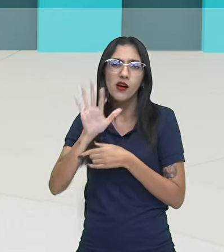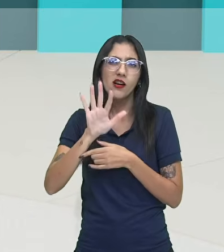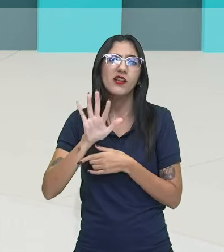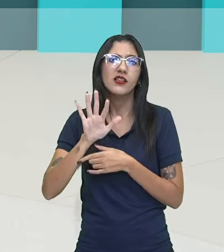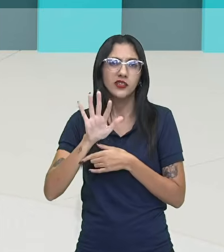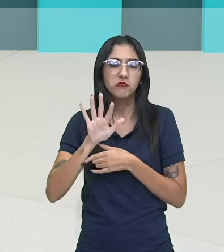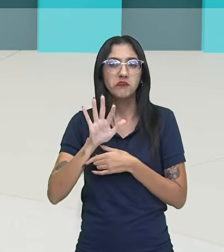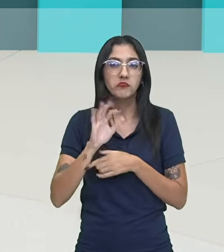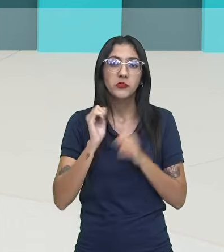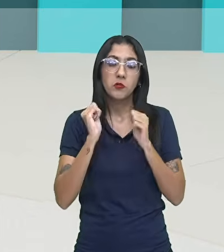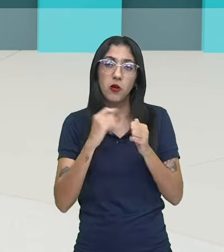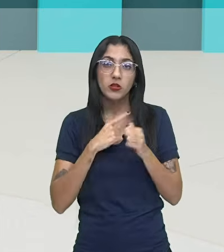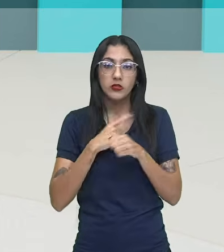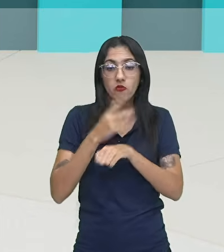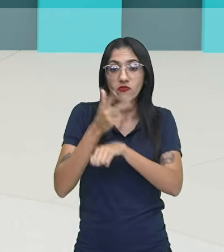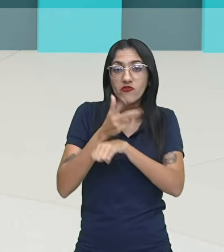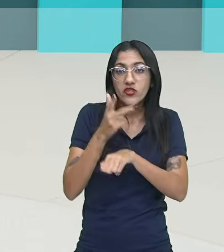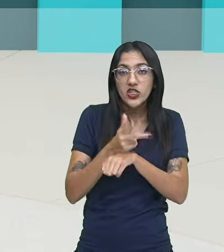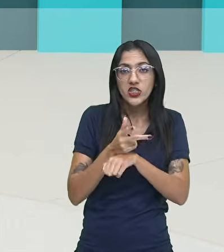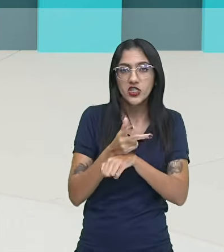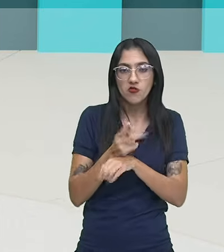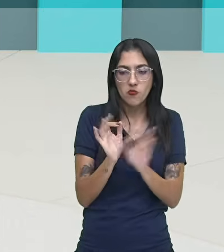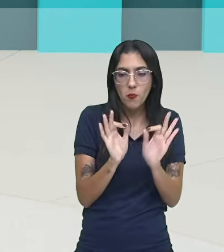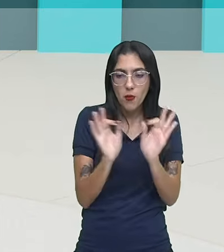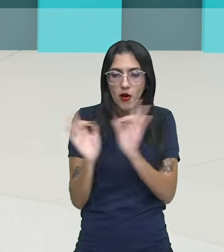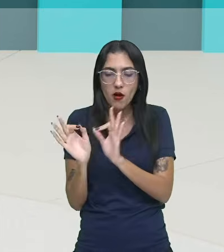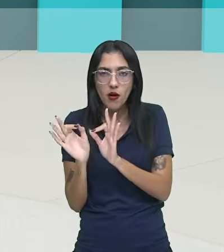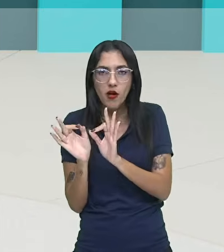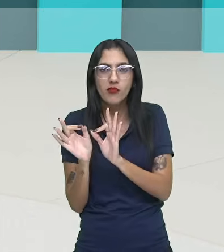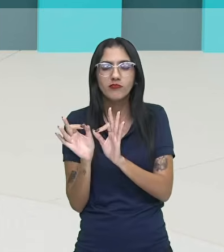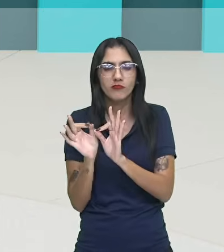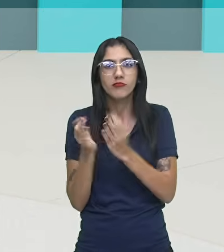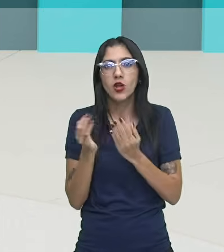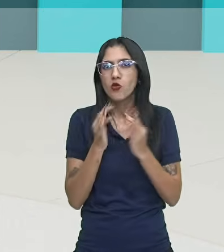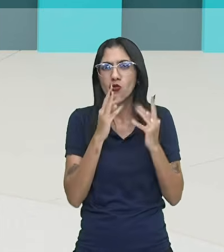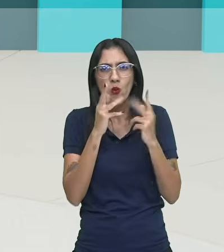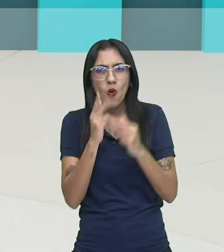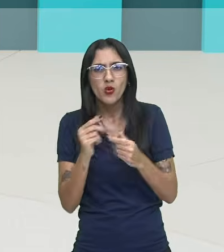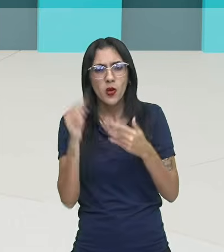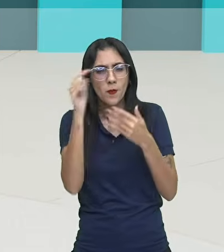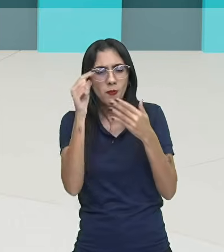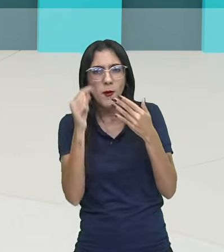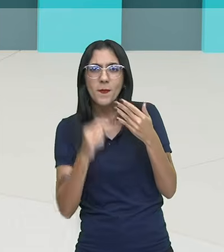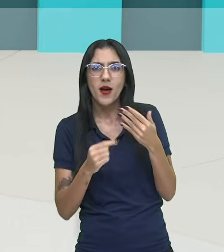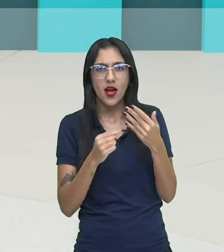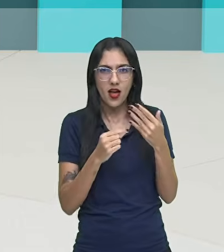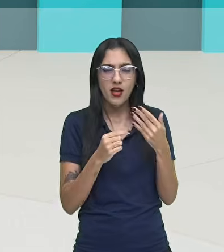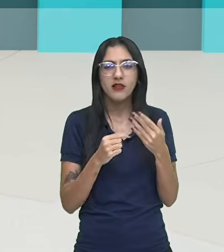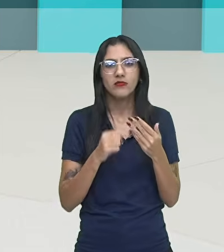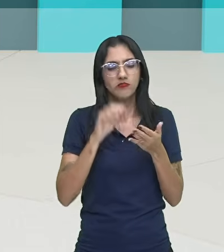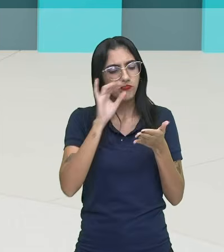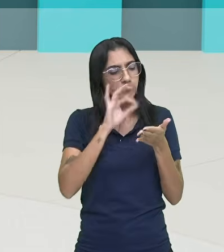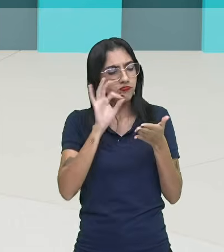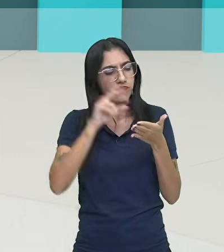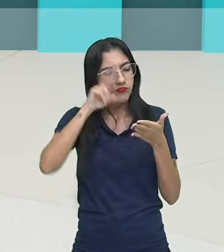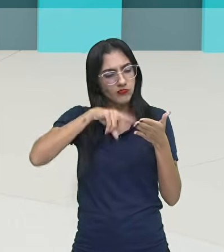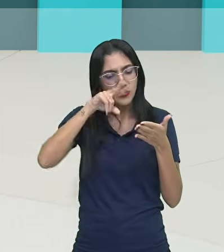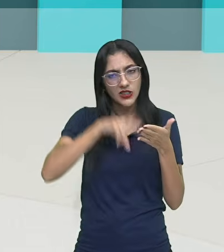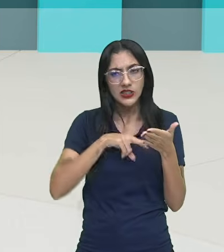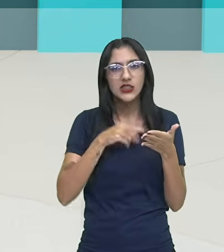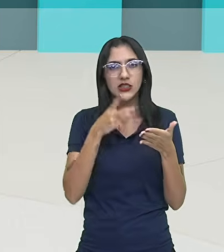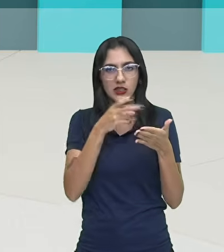é? Eu posso ter um vídeo de anúncio ali embaixo. Então, todos esses elementos que aparecem no texto